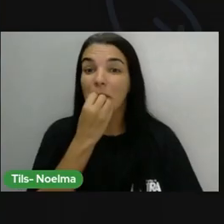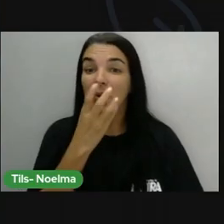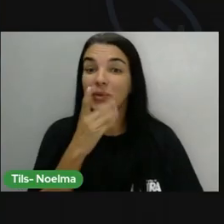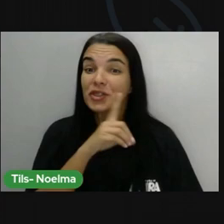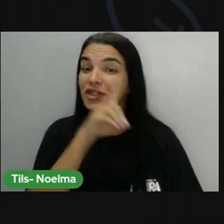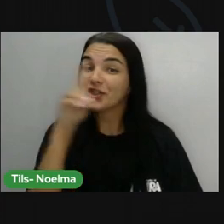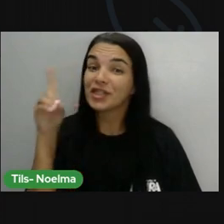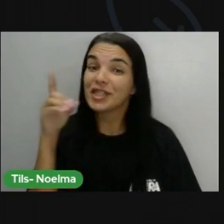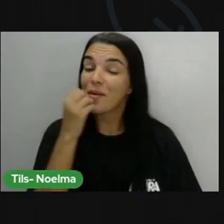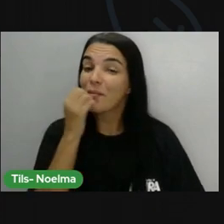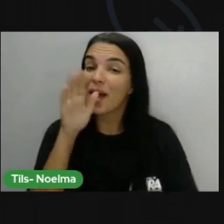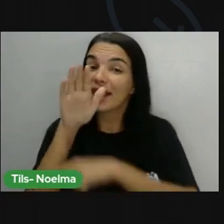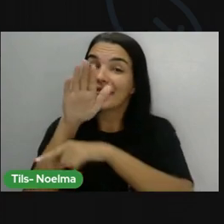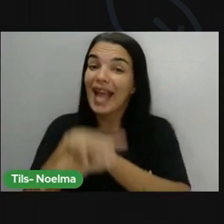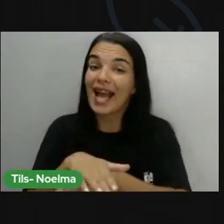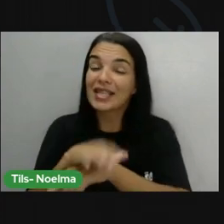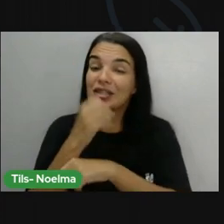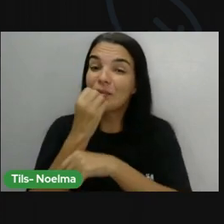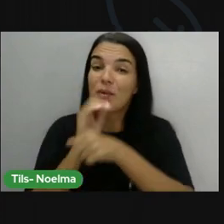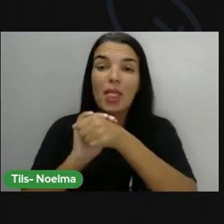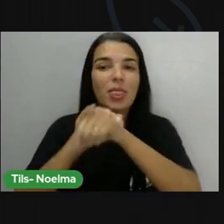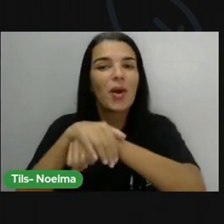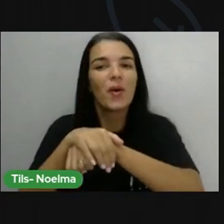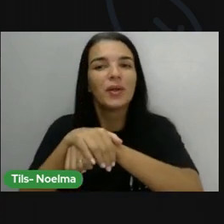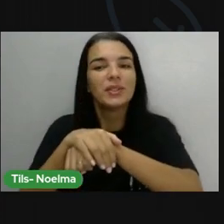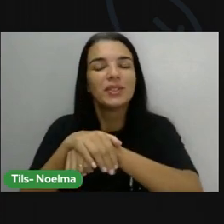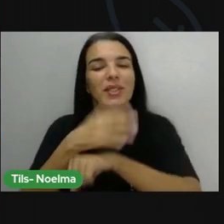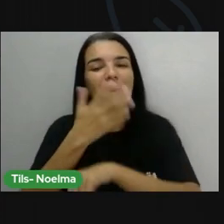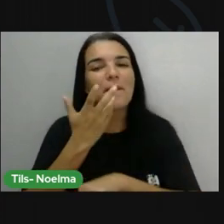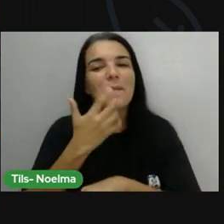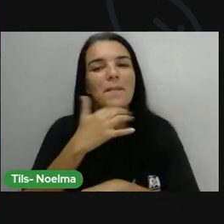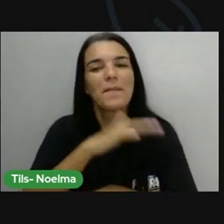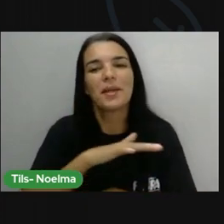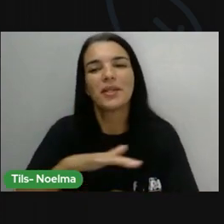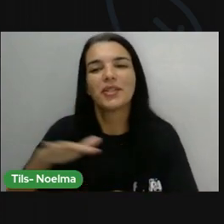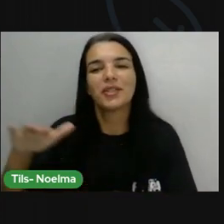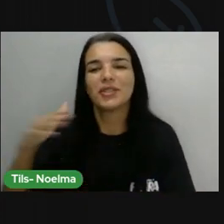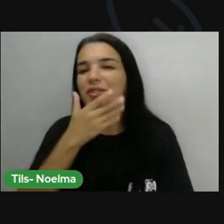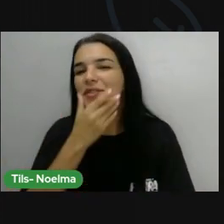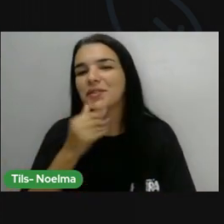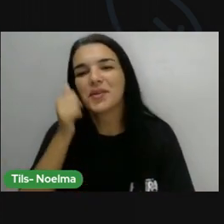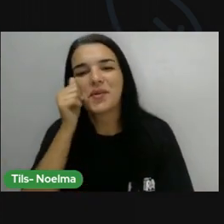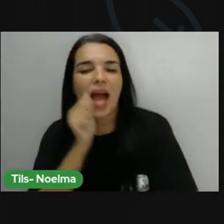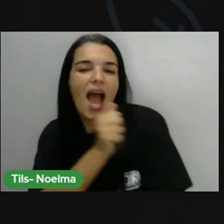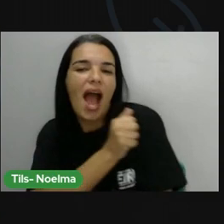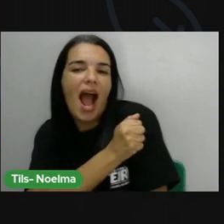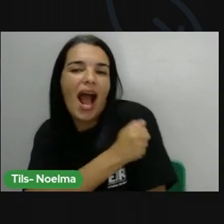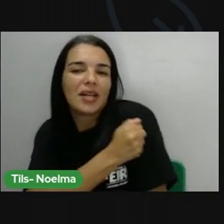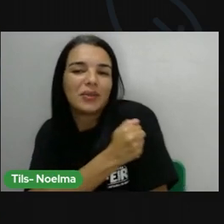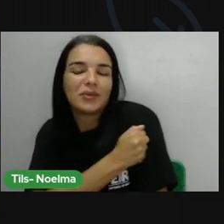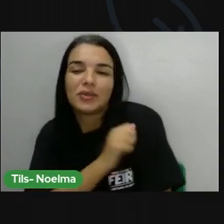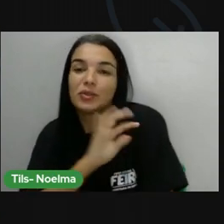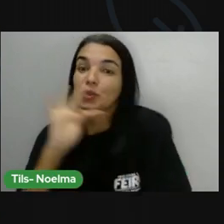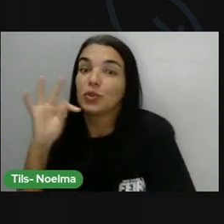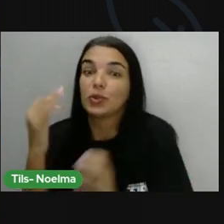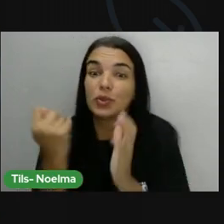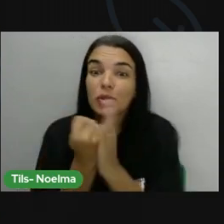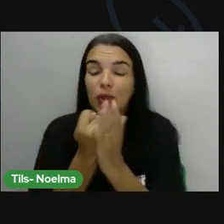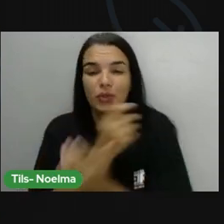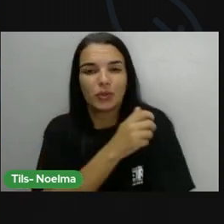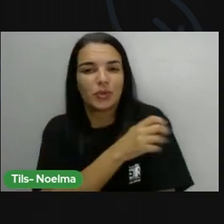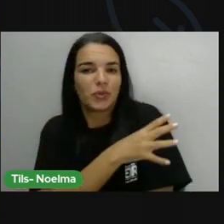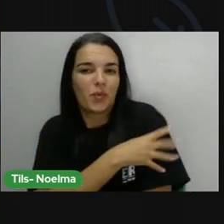Bom dia, boa tarde, boa noite, meus meninos e minhas meninas, meus queridos alunos dos quartos anos aí de Feira